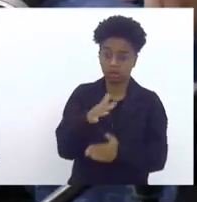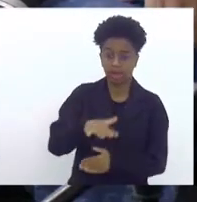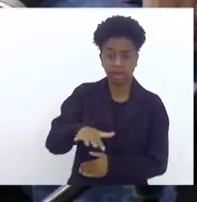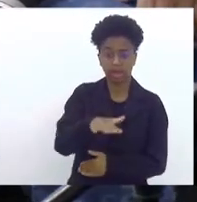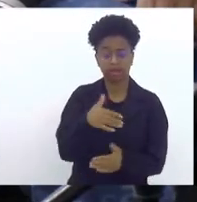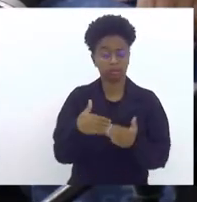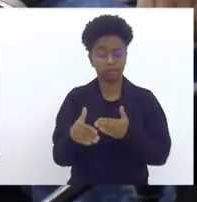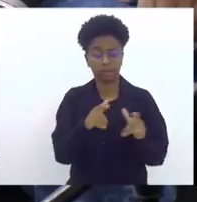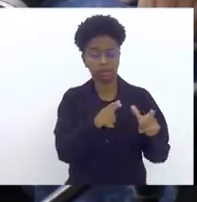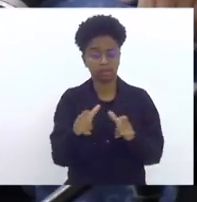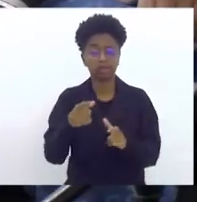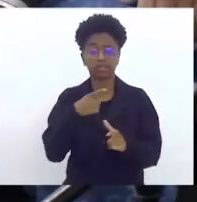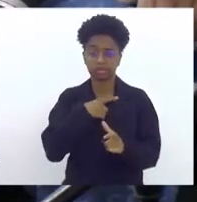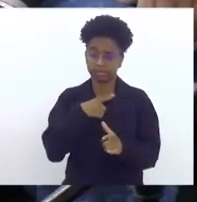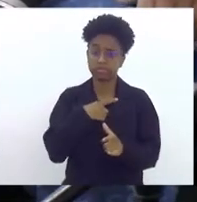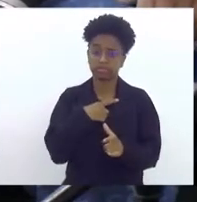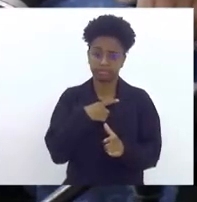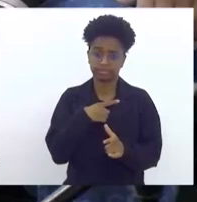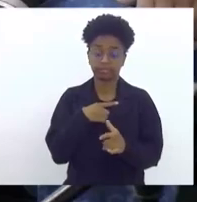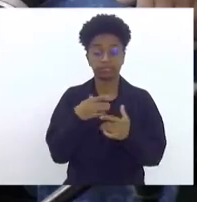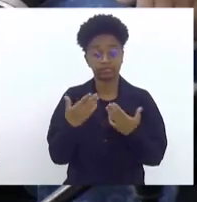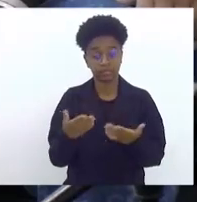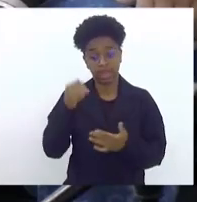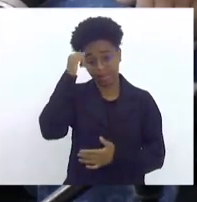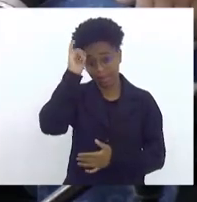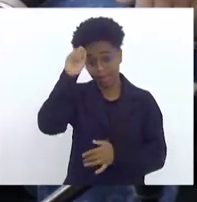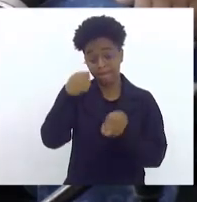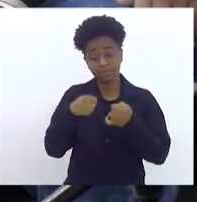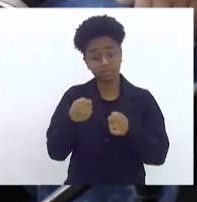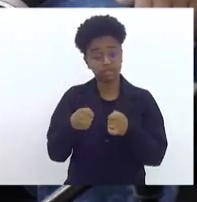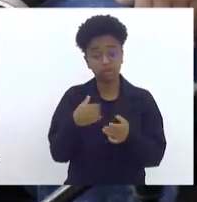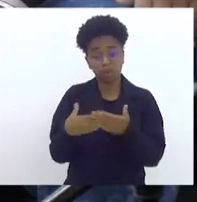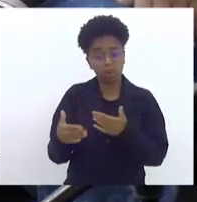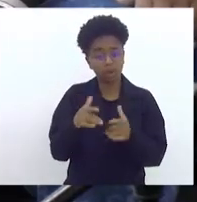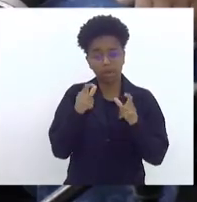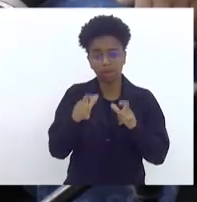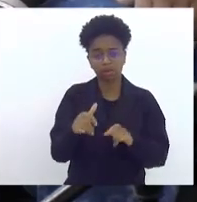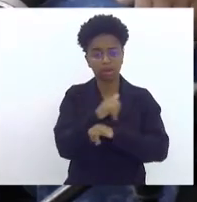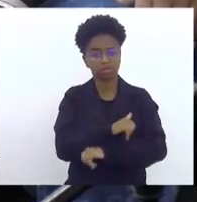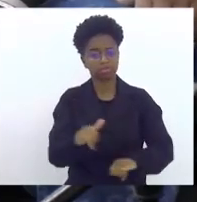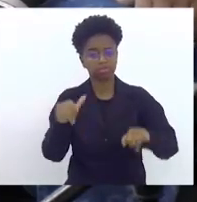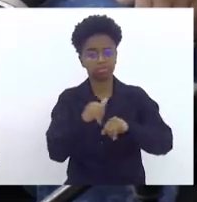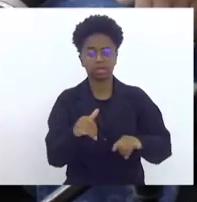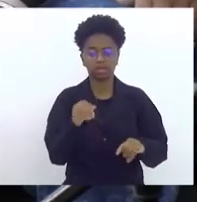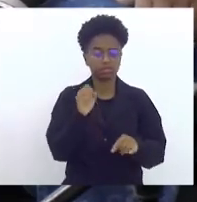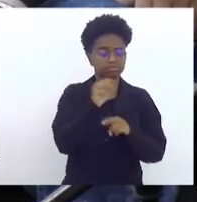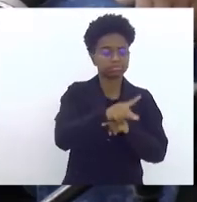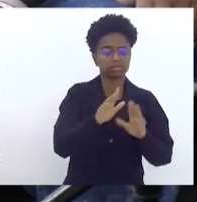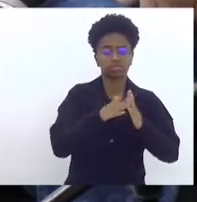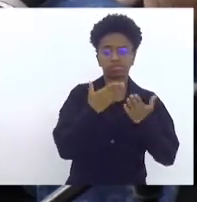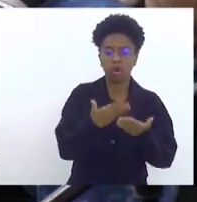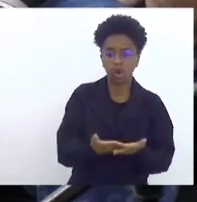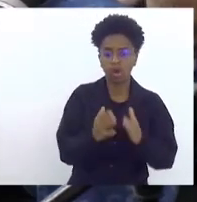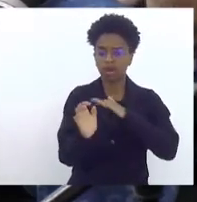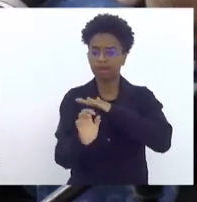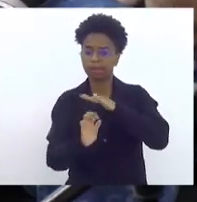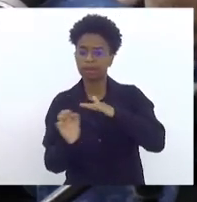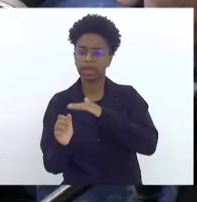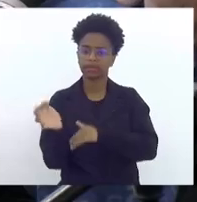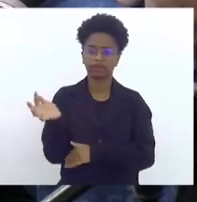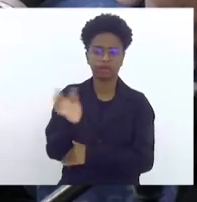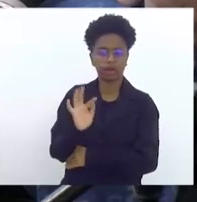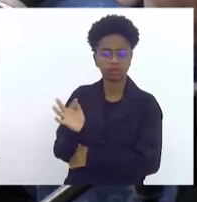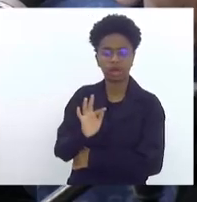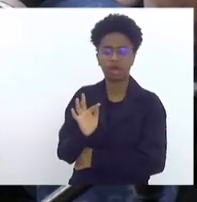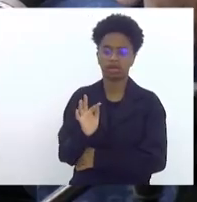é o mais democrático possível então que essa prevenção chega em todos os lugares e vamos nas escolas Vamos nas empresas Vamos nas universidades